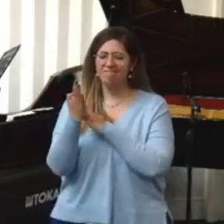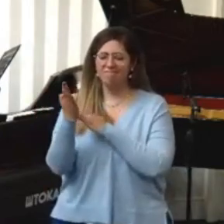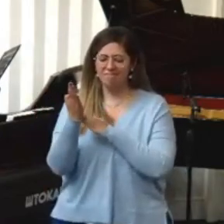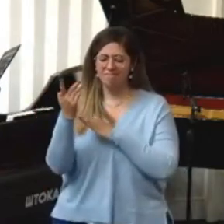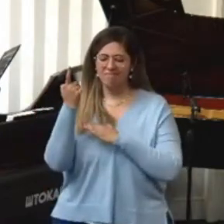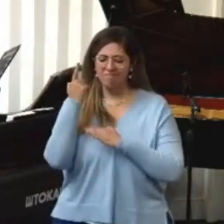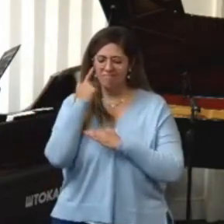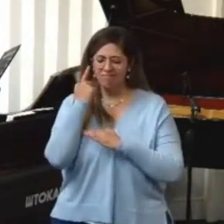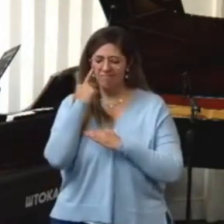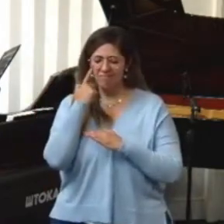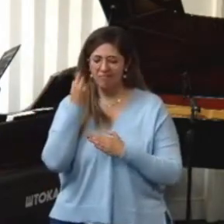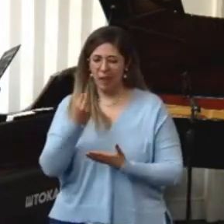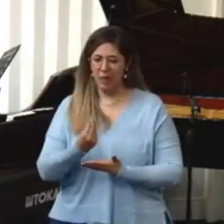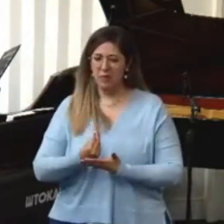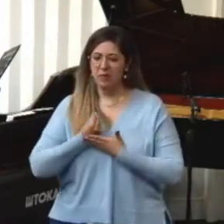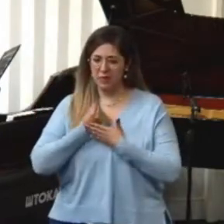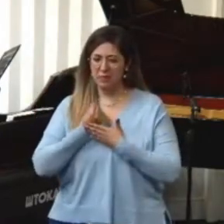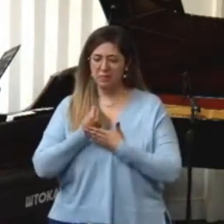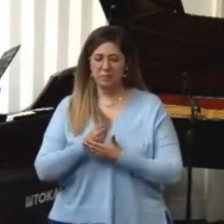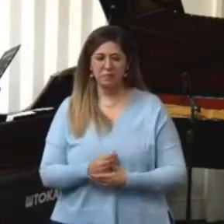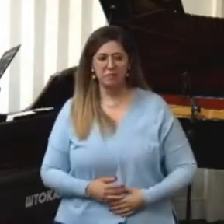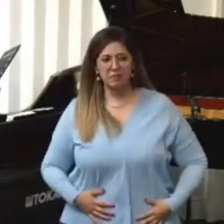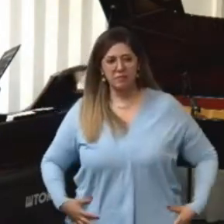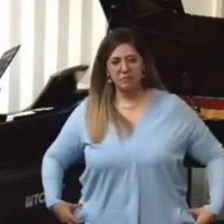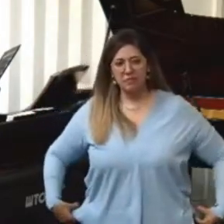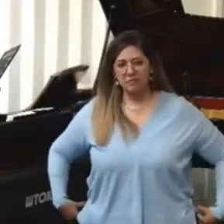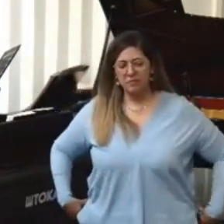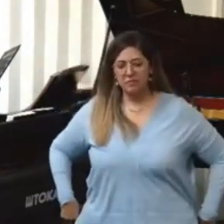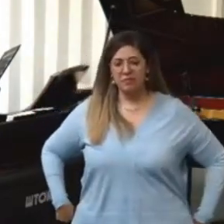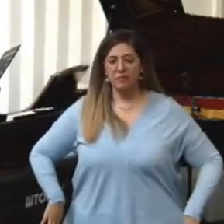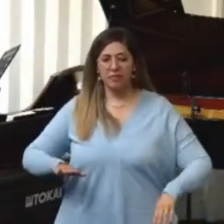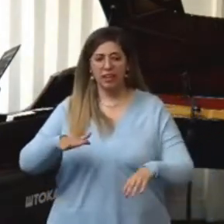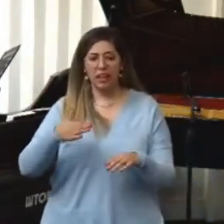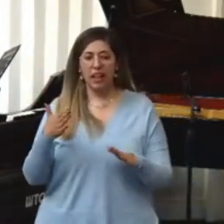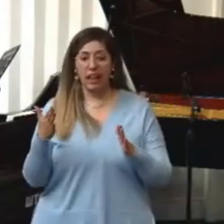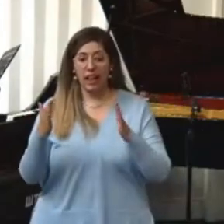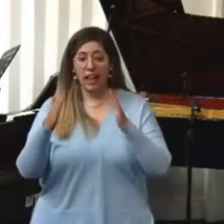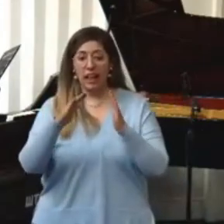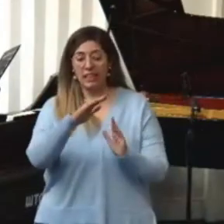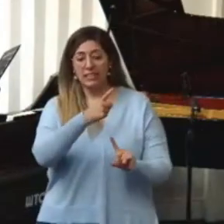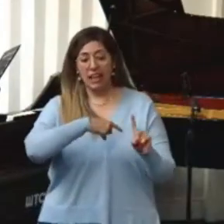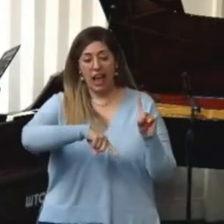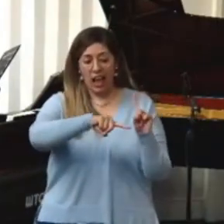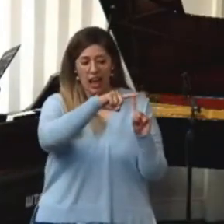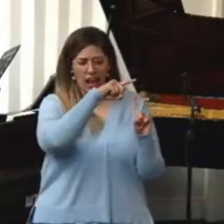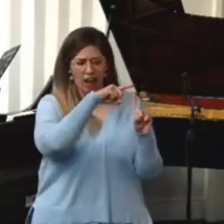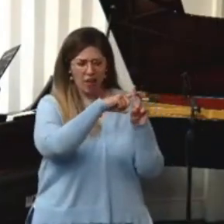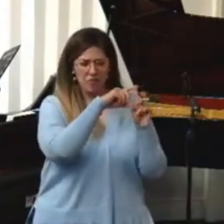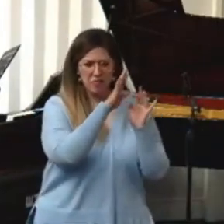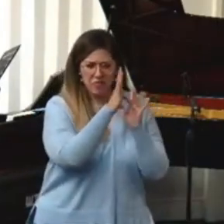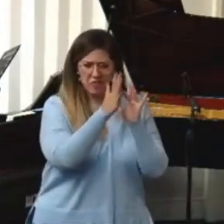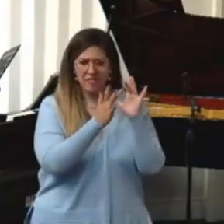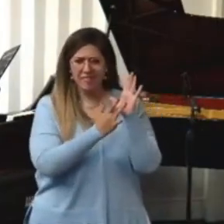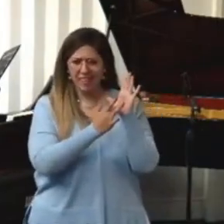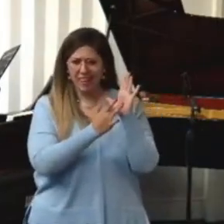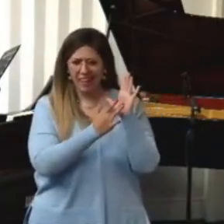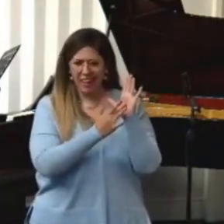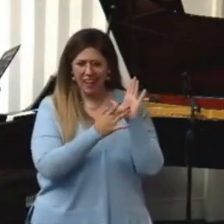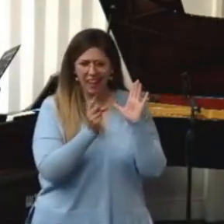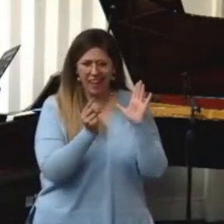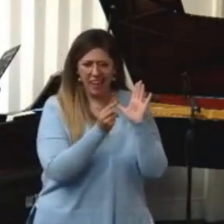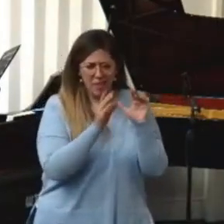vida. Ainda John Stott, quando trabalha o tema sobre a cruz de Cristo, ele diz: a cruz de Cristo é o